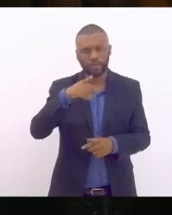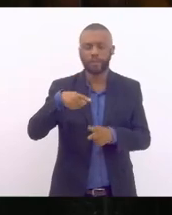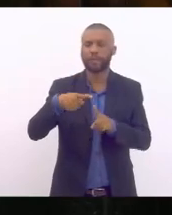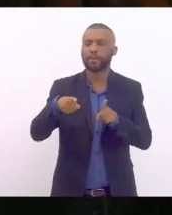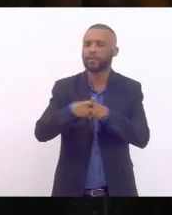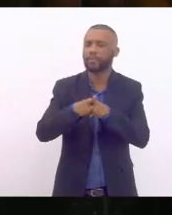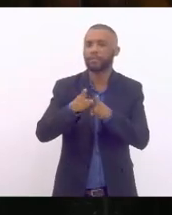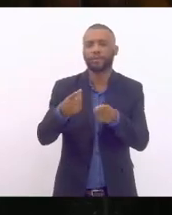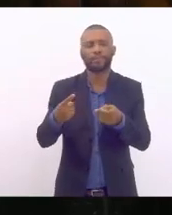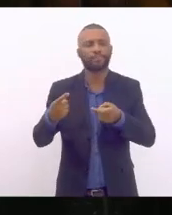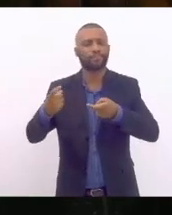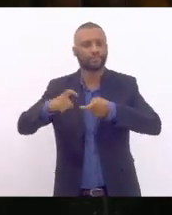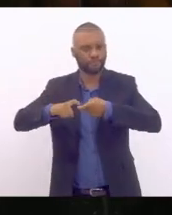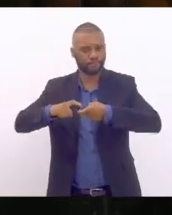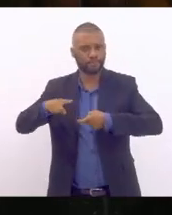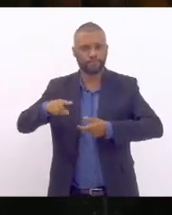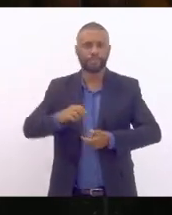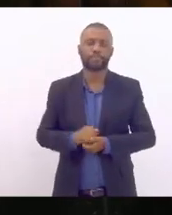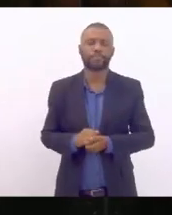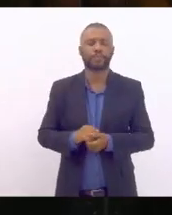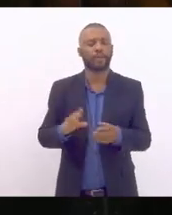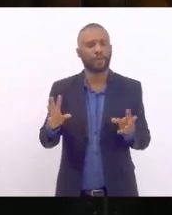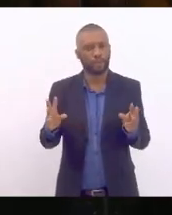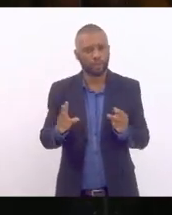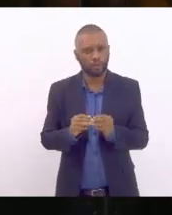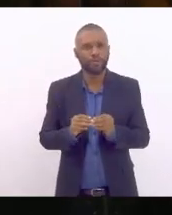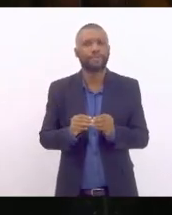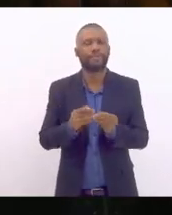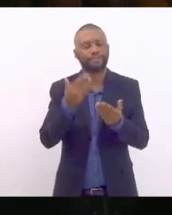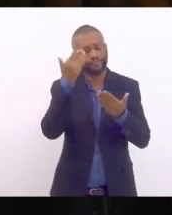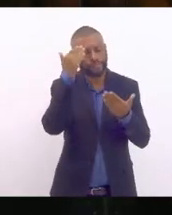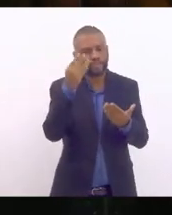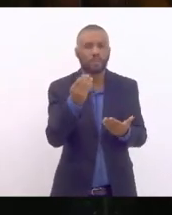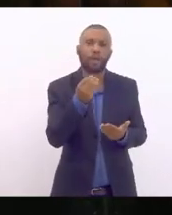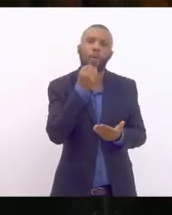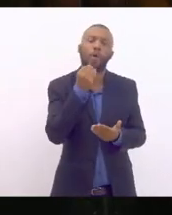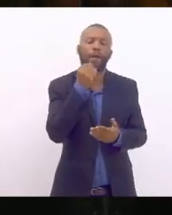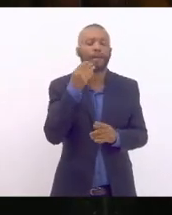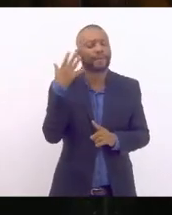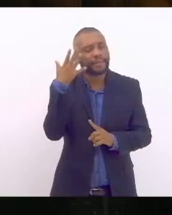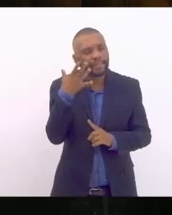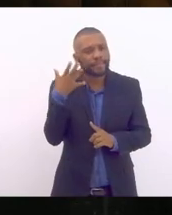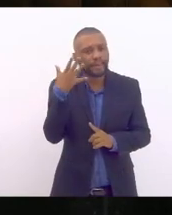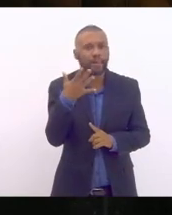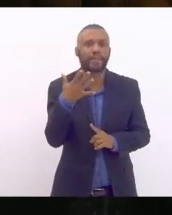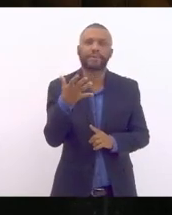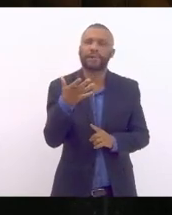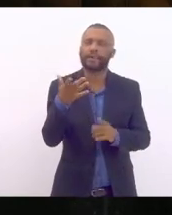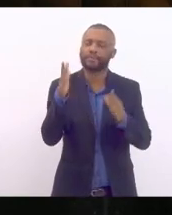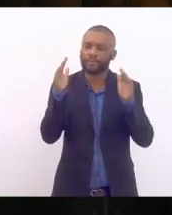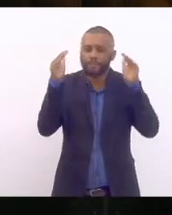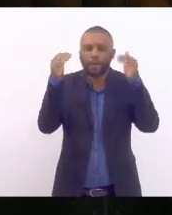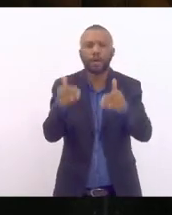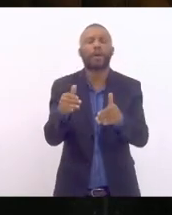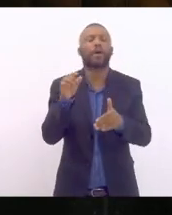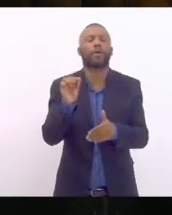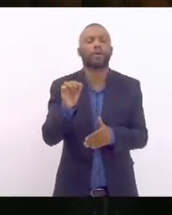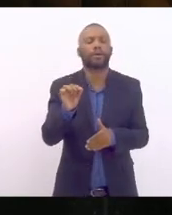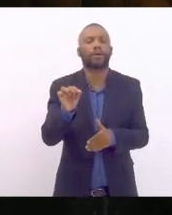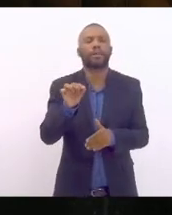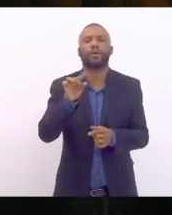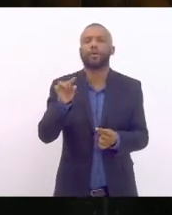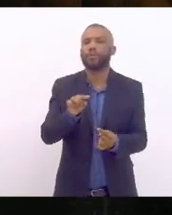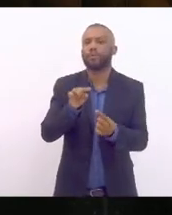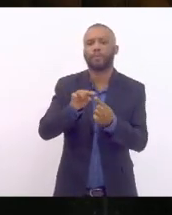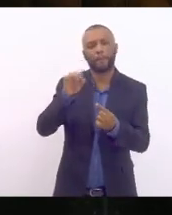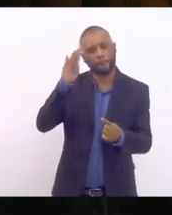aliados concluindo o presidente E agradecendo a oportunidade dessa fala quero enfatizar que a